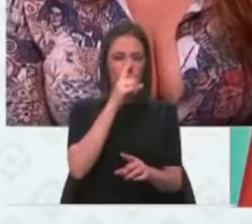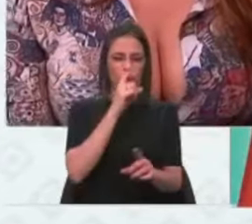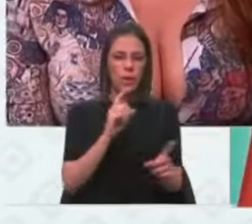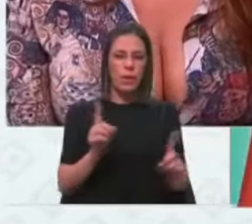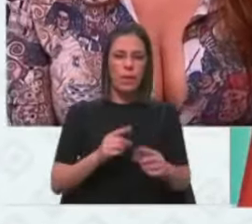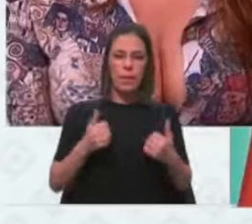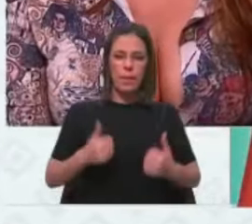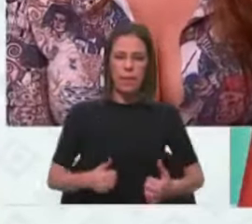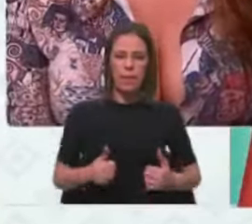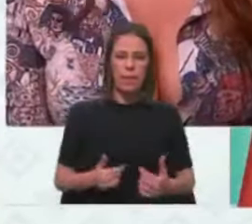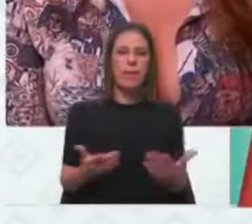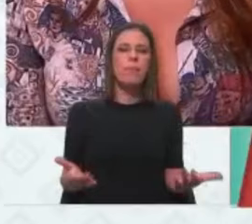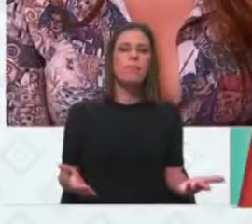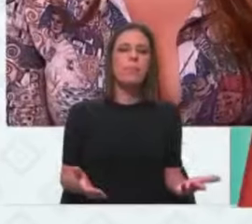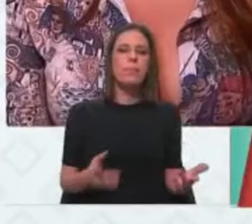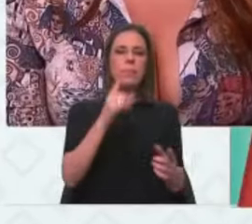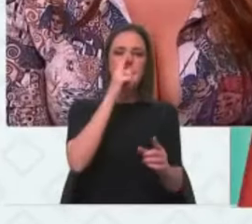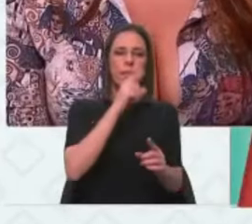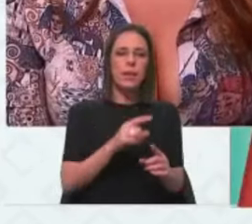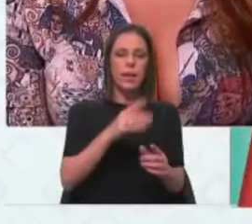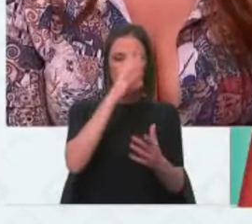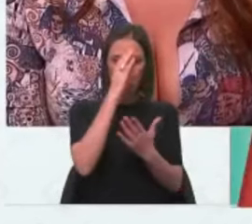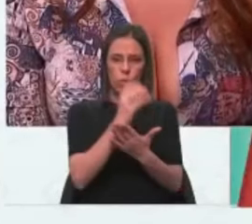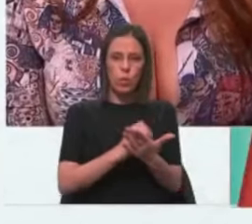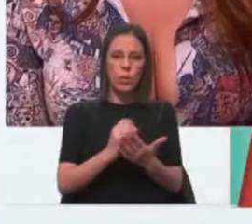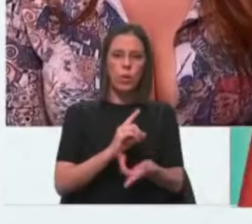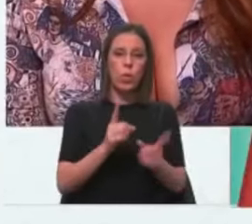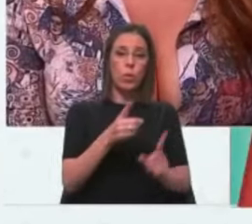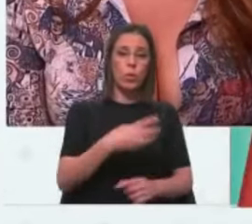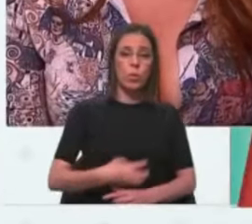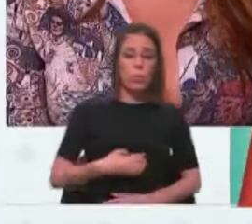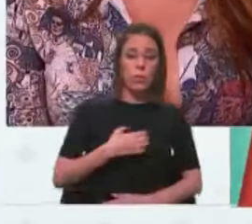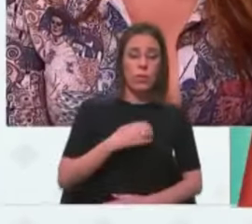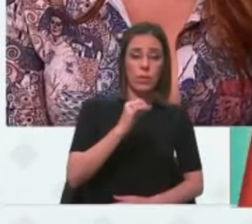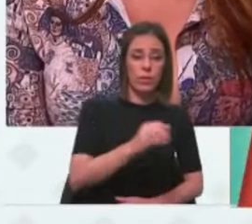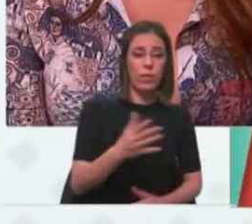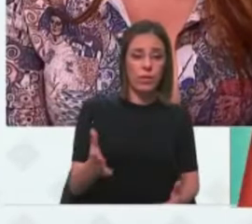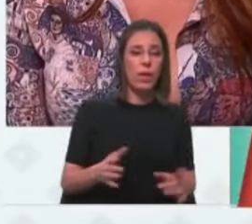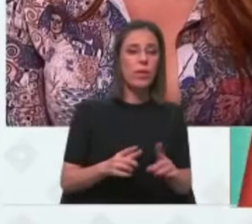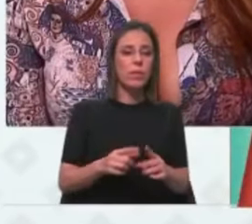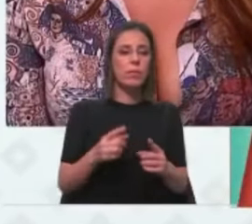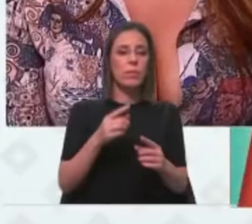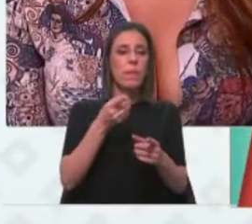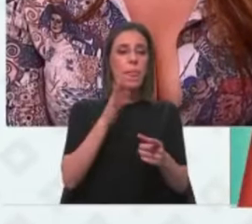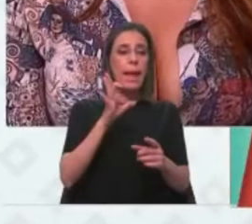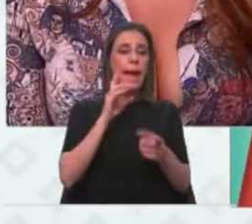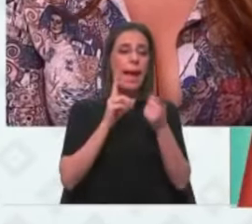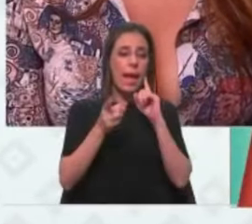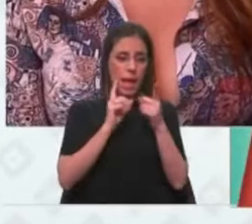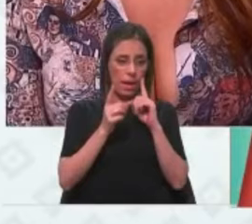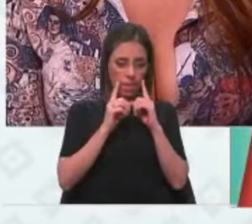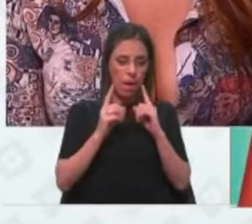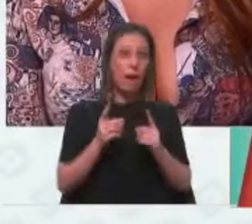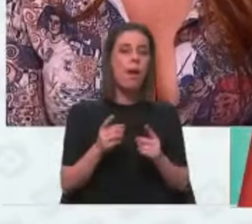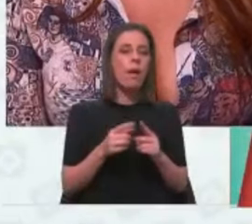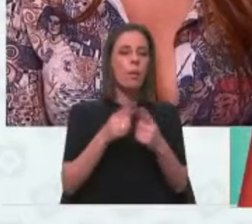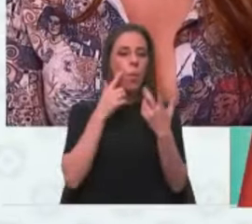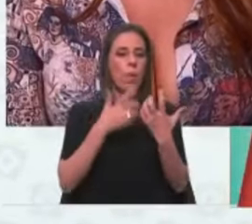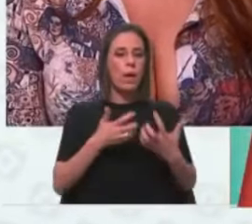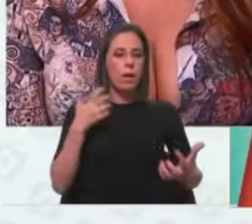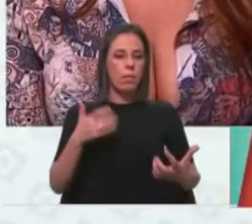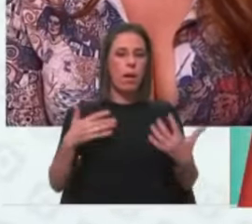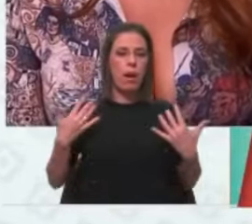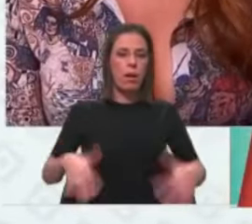recorda bem, ou pelo menos para quem não tem noção daquilo que tu viveste, era apresentado pelo Hermano José. Sim. E teve um